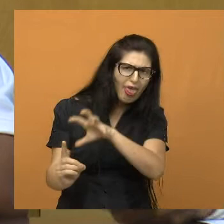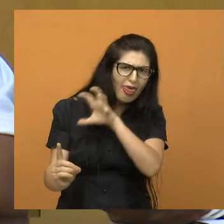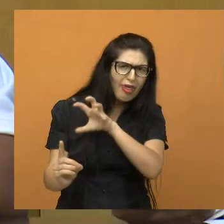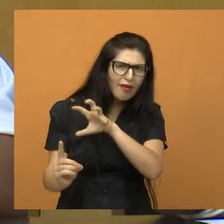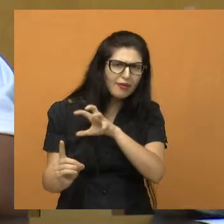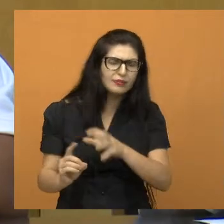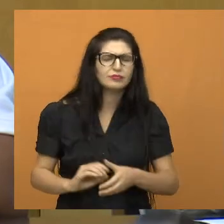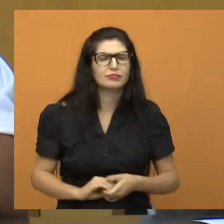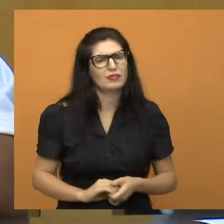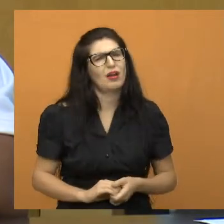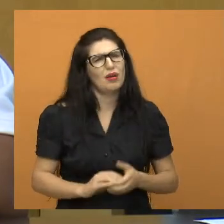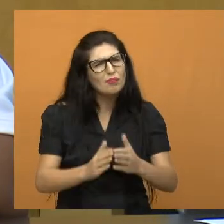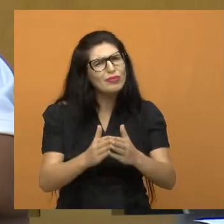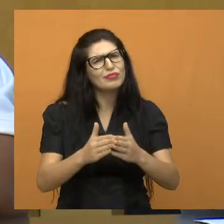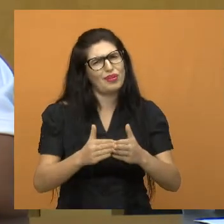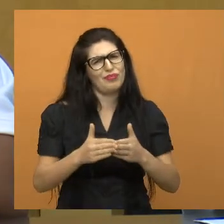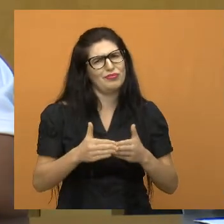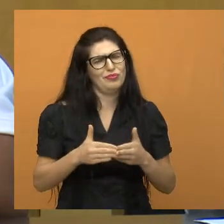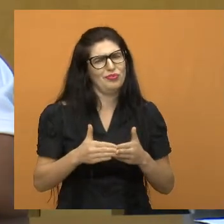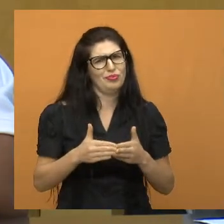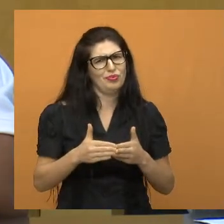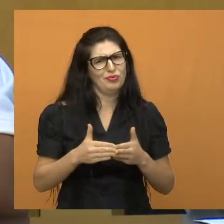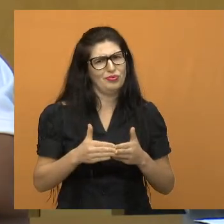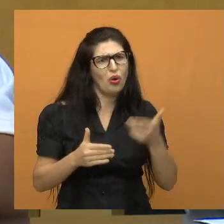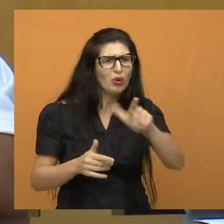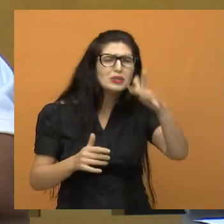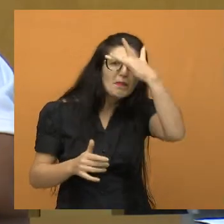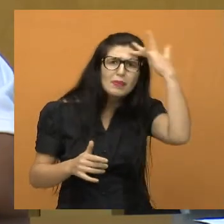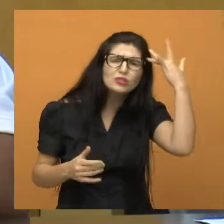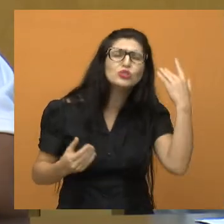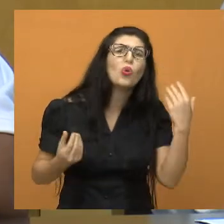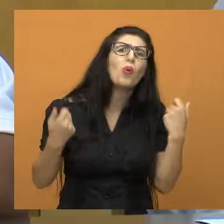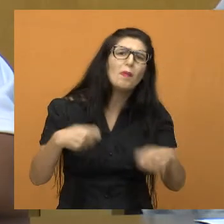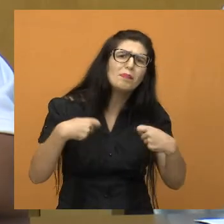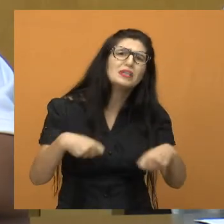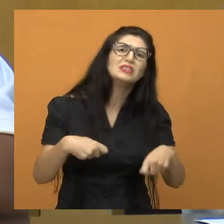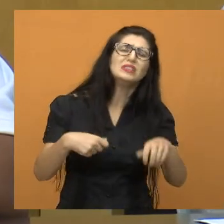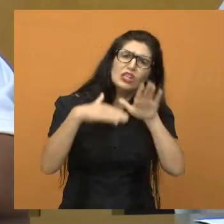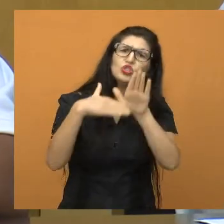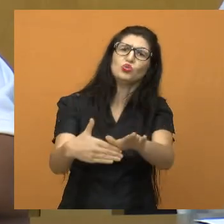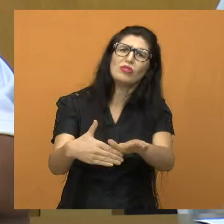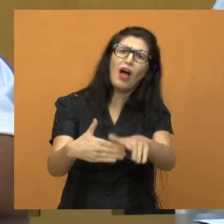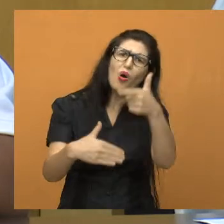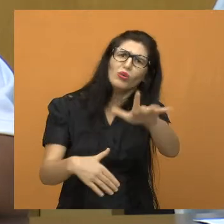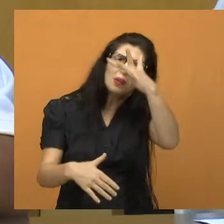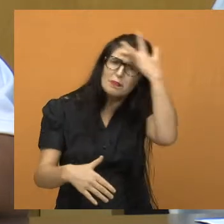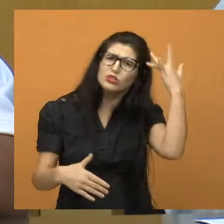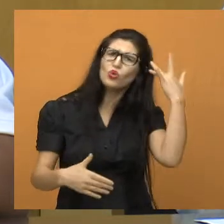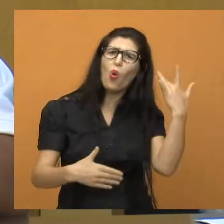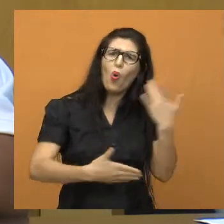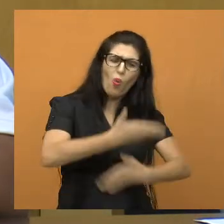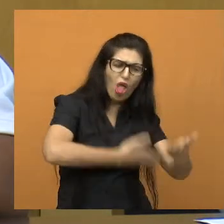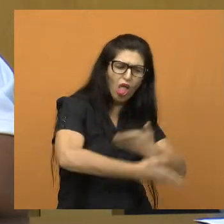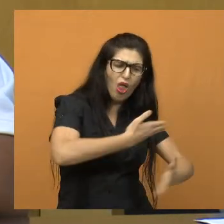que ponto nós vamos estar? Qual é o meu papel nessa sociedade? É isso que a campanha quer trazer, essa reflexão.